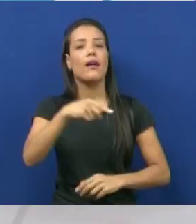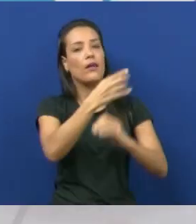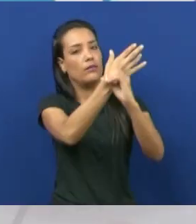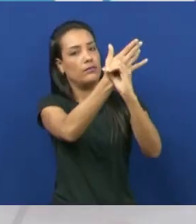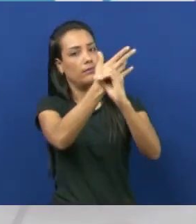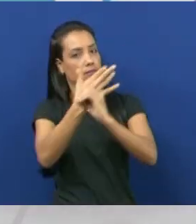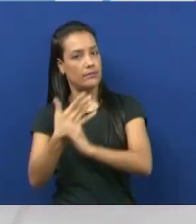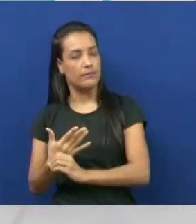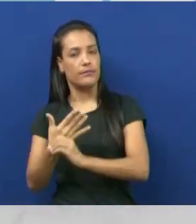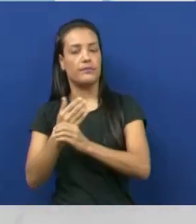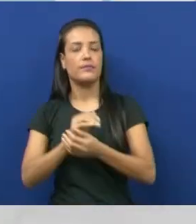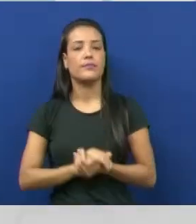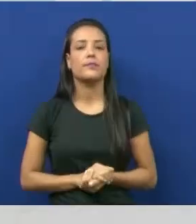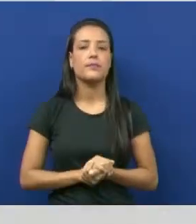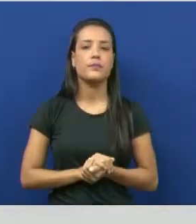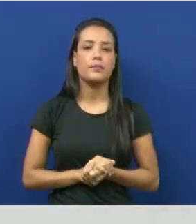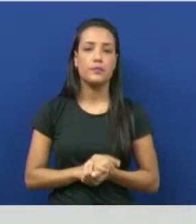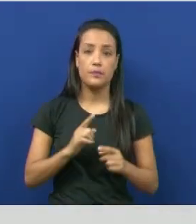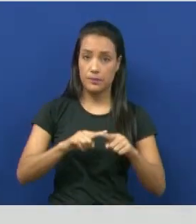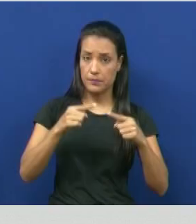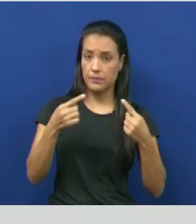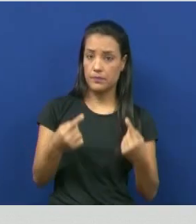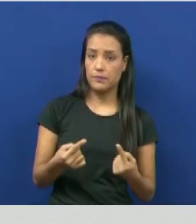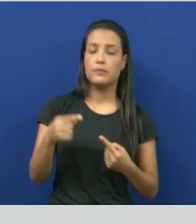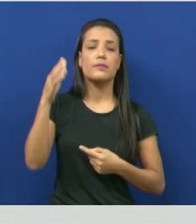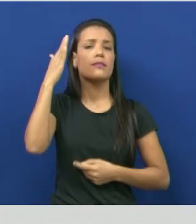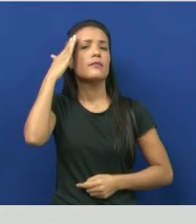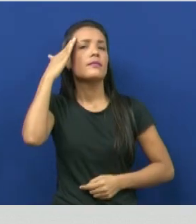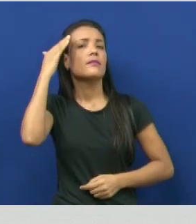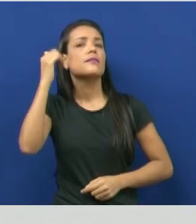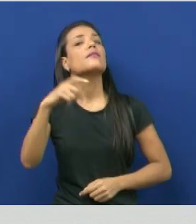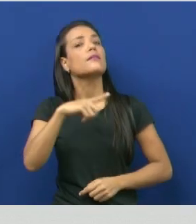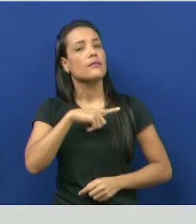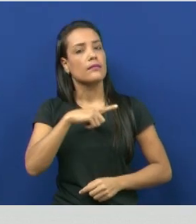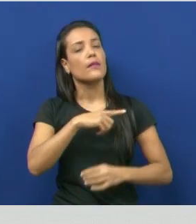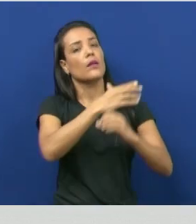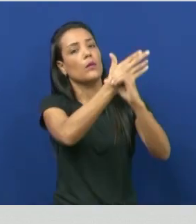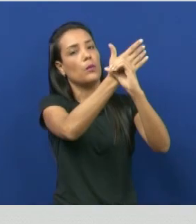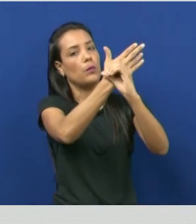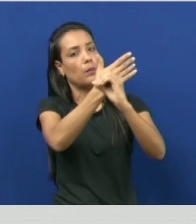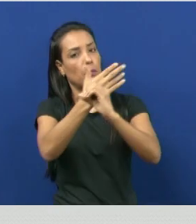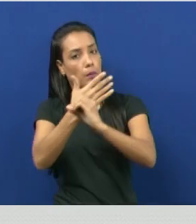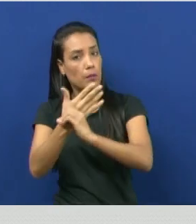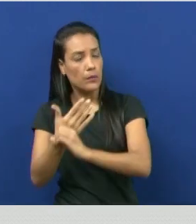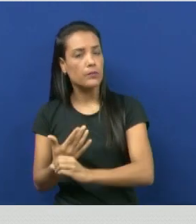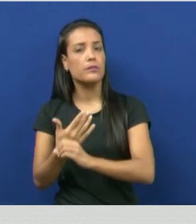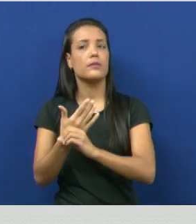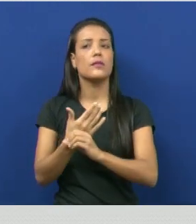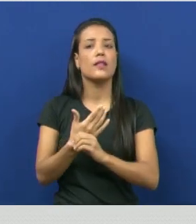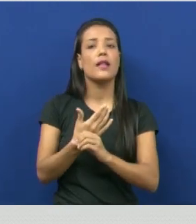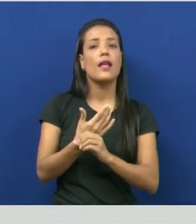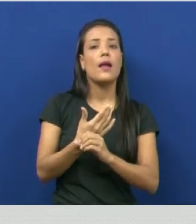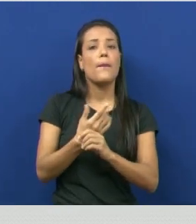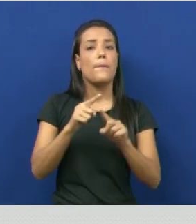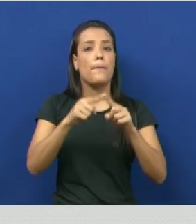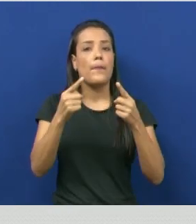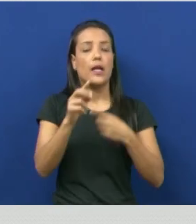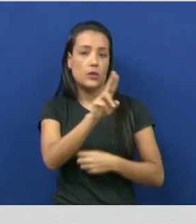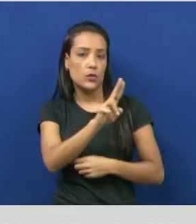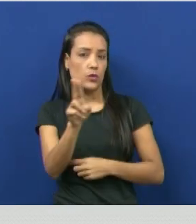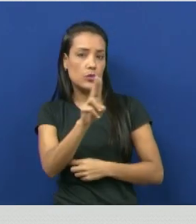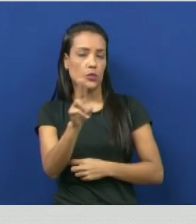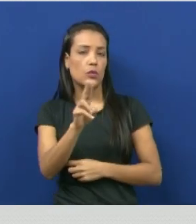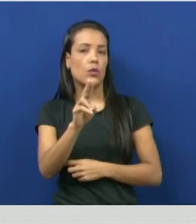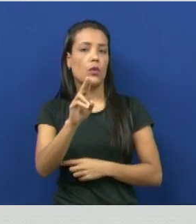Continuando, além da gente saber da existência desses meteoros, a qual chamamos popularmente de estrelas